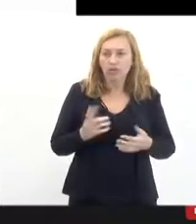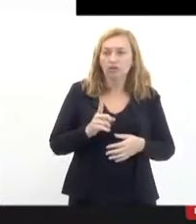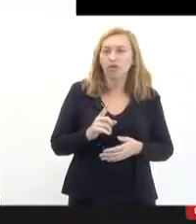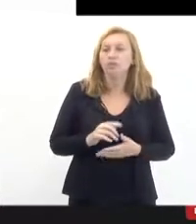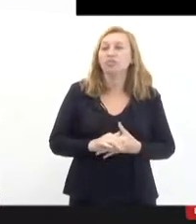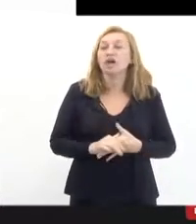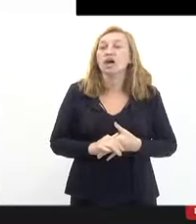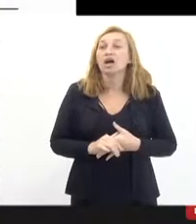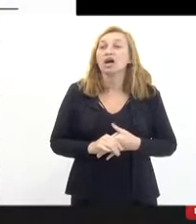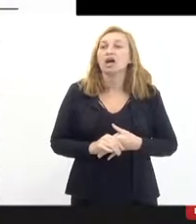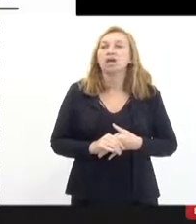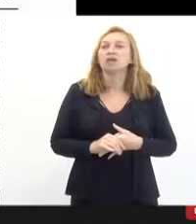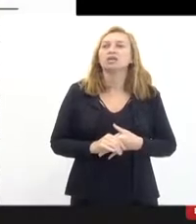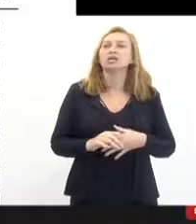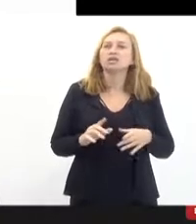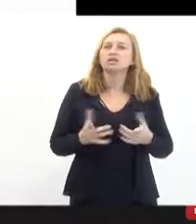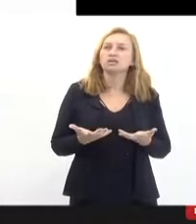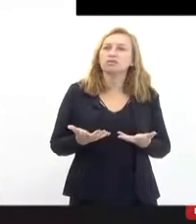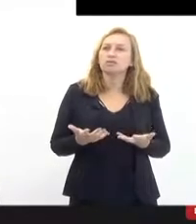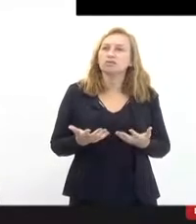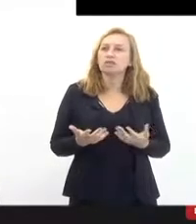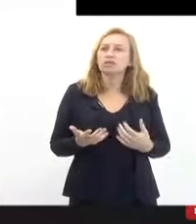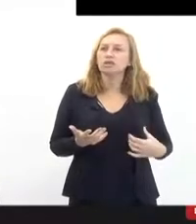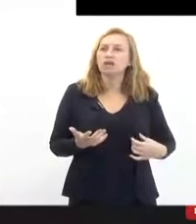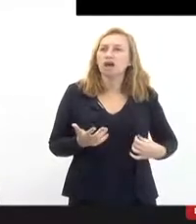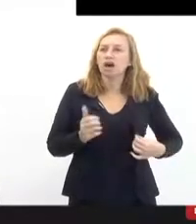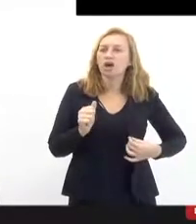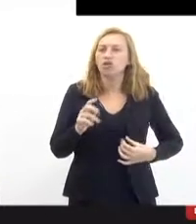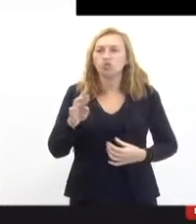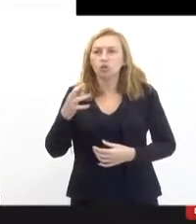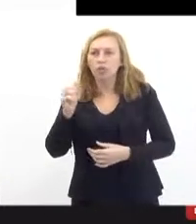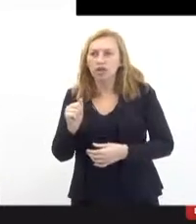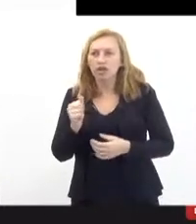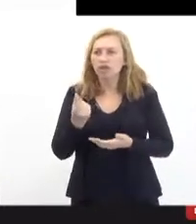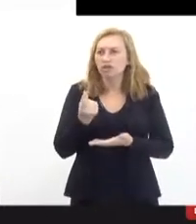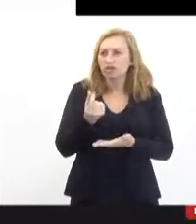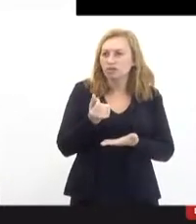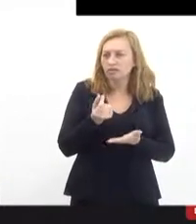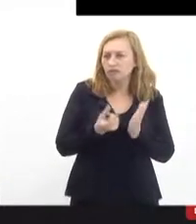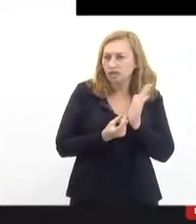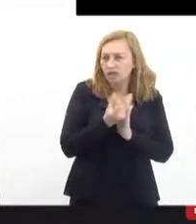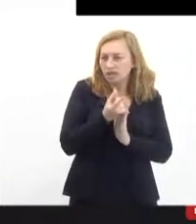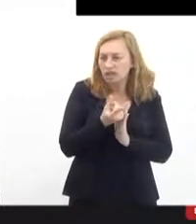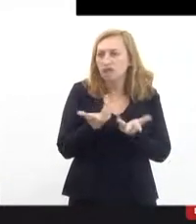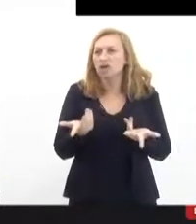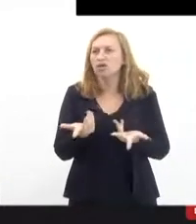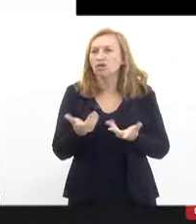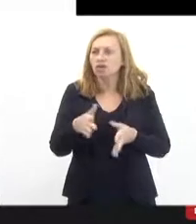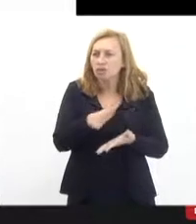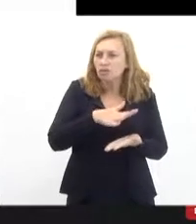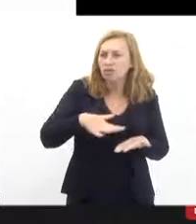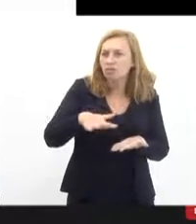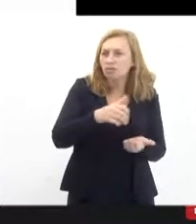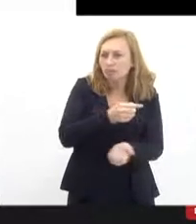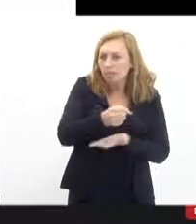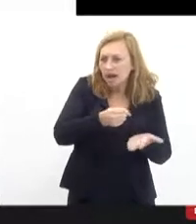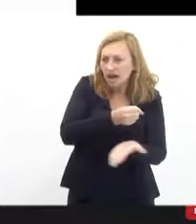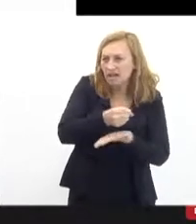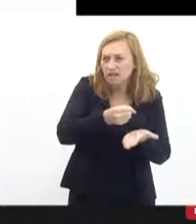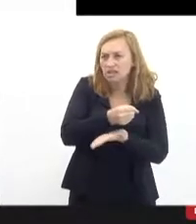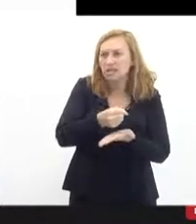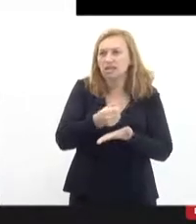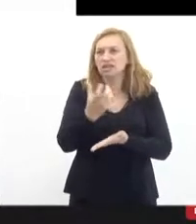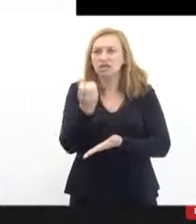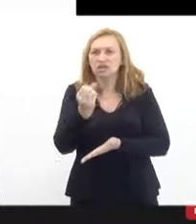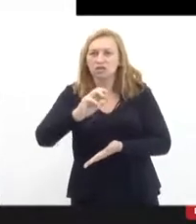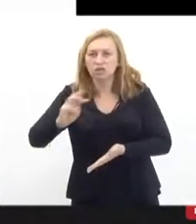gente ainda. Aí a auditoria financeira, com base naquela distorção de 6 bilhões, a